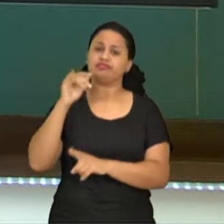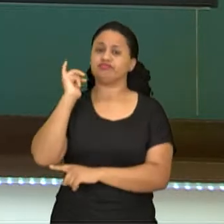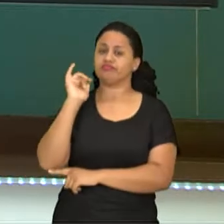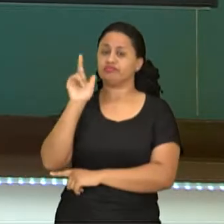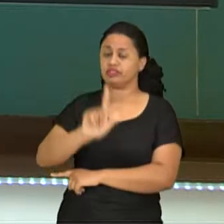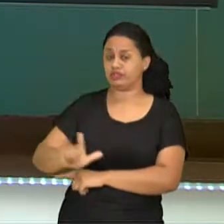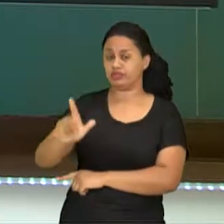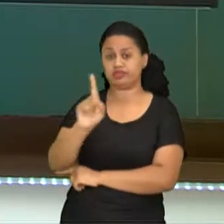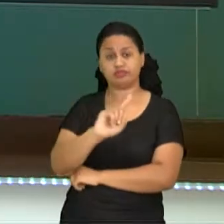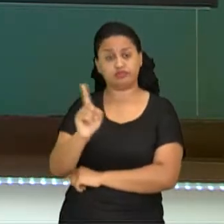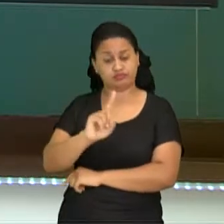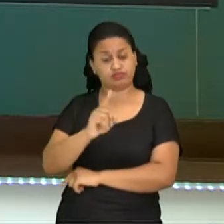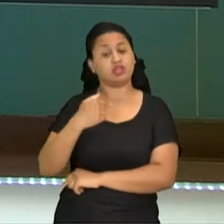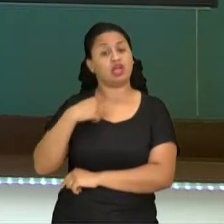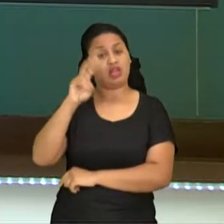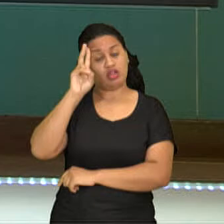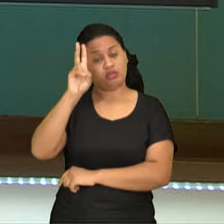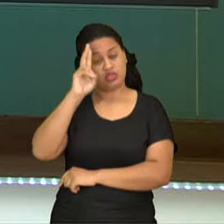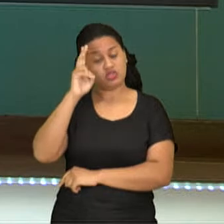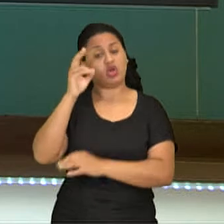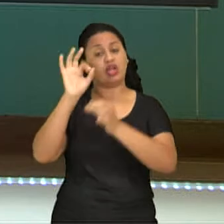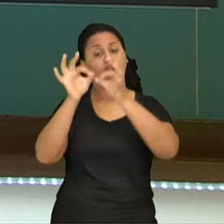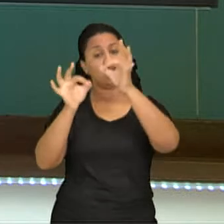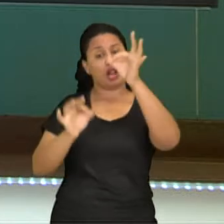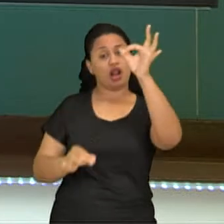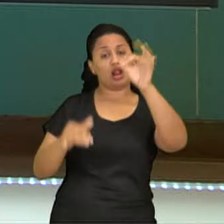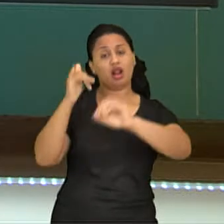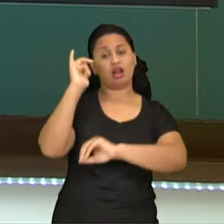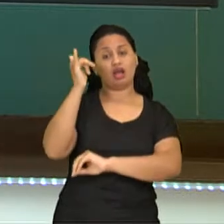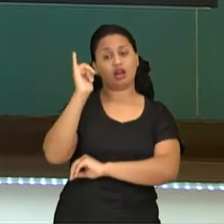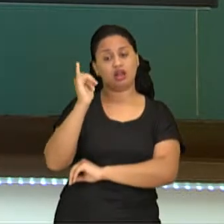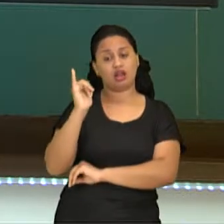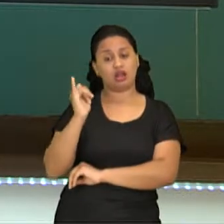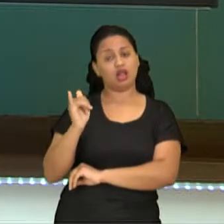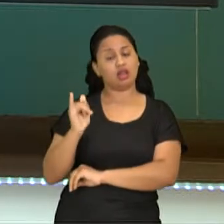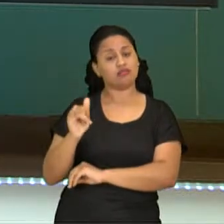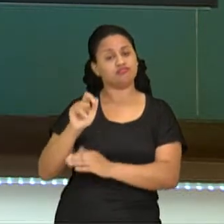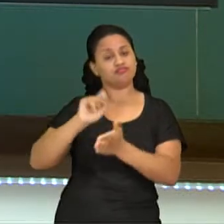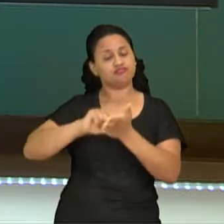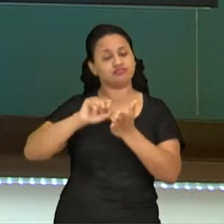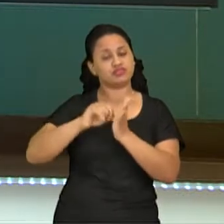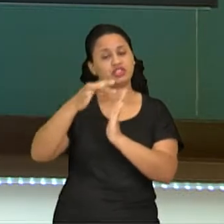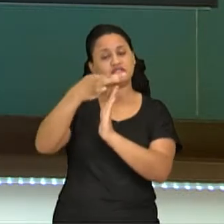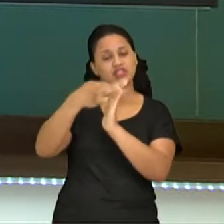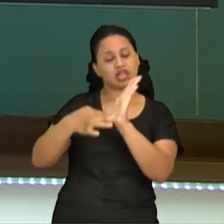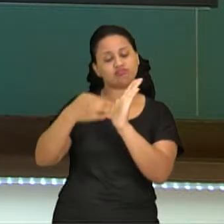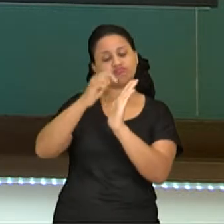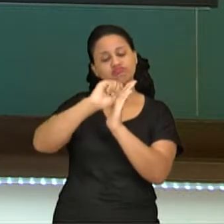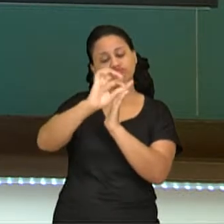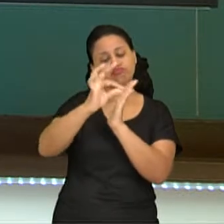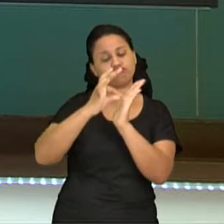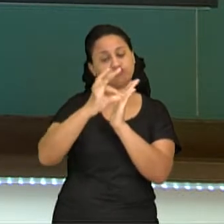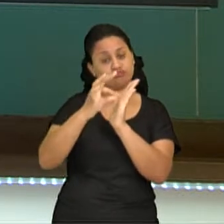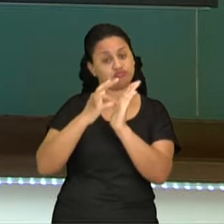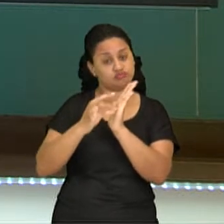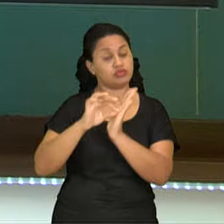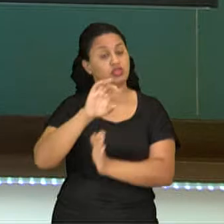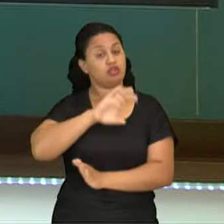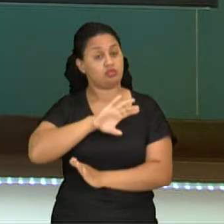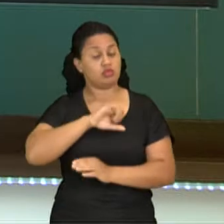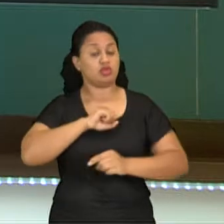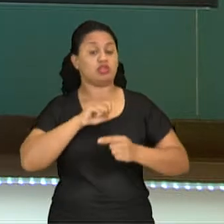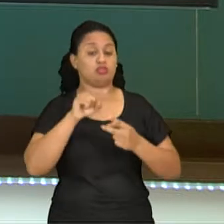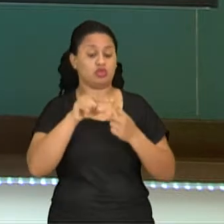literatura. Trata-se de uma história longa, escrita em prosa, em forma de texto, né? Na língua portuguesa nós podemos escrever